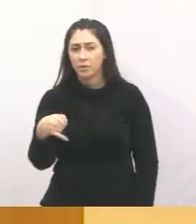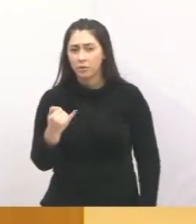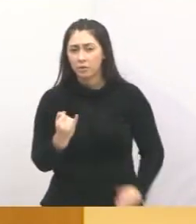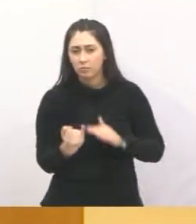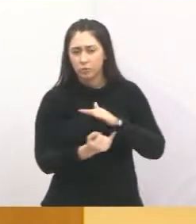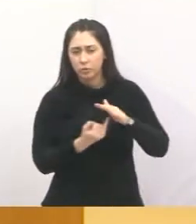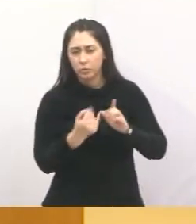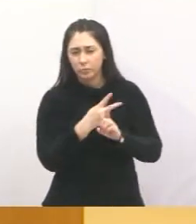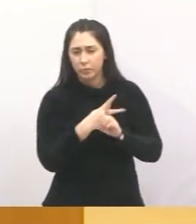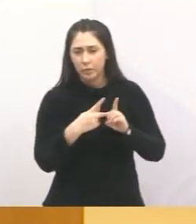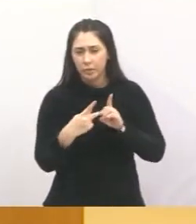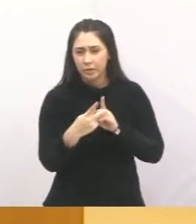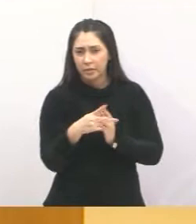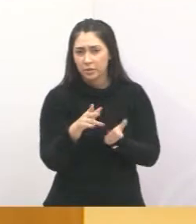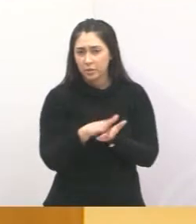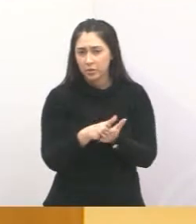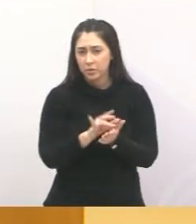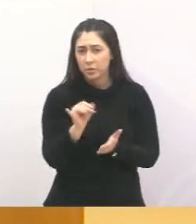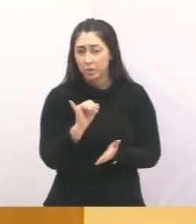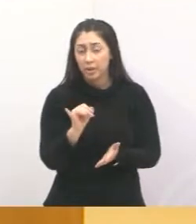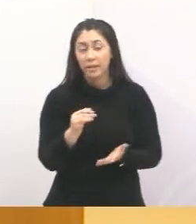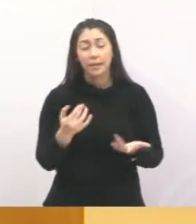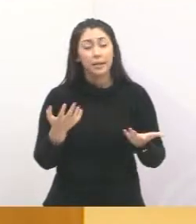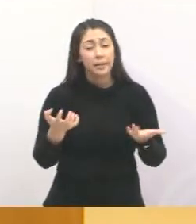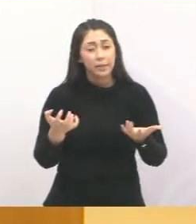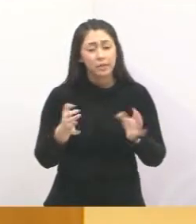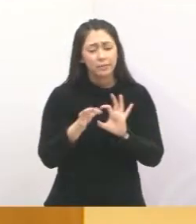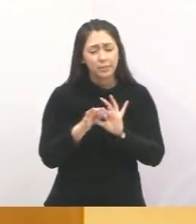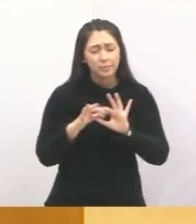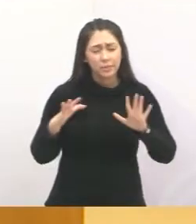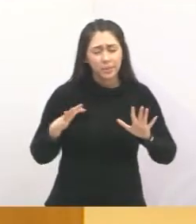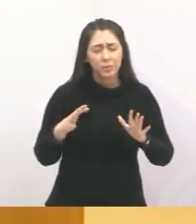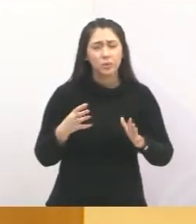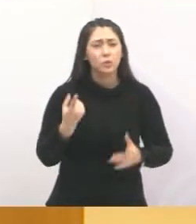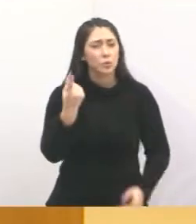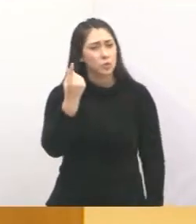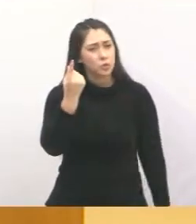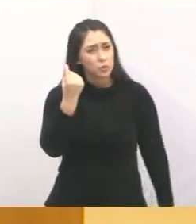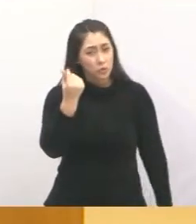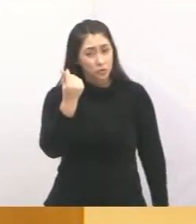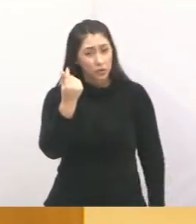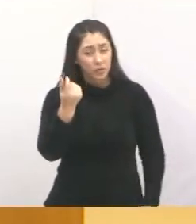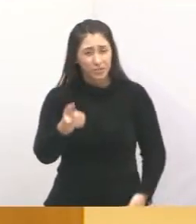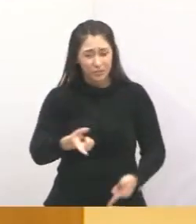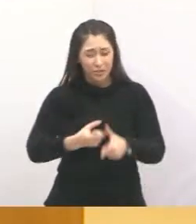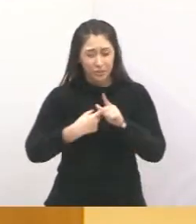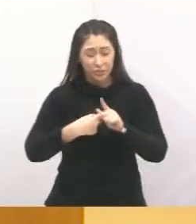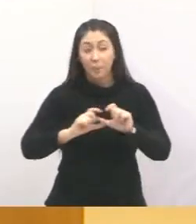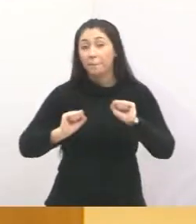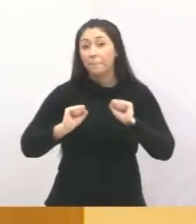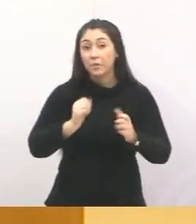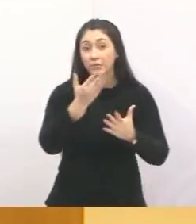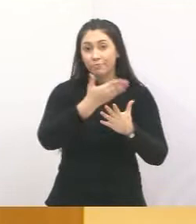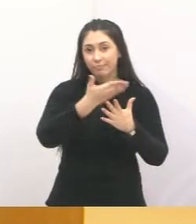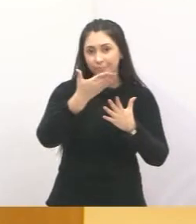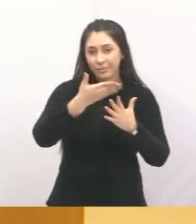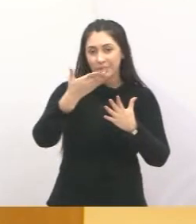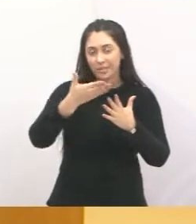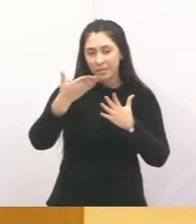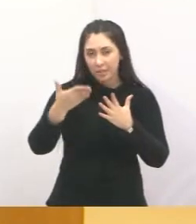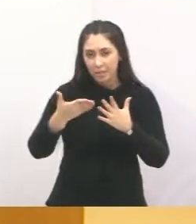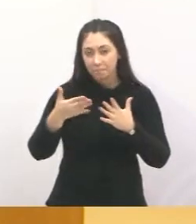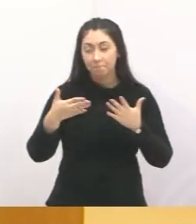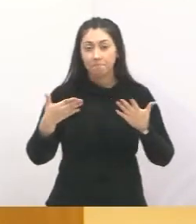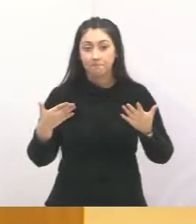regularizando-os, pretende-se obter autorização específica para que os valores em questão sejam reparcelados.